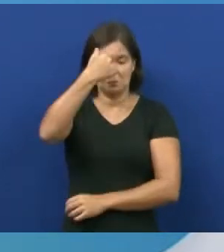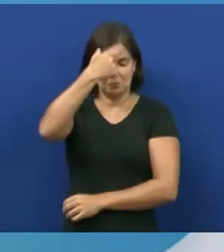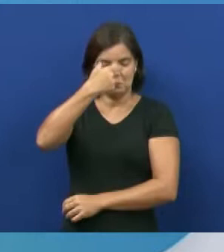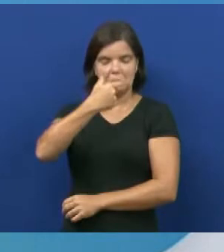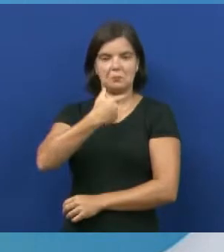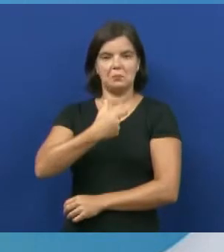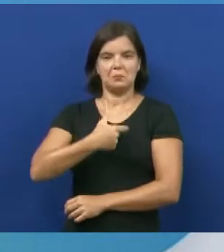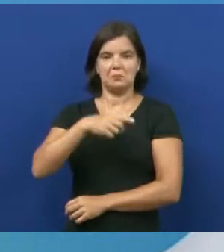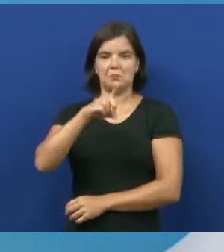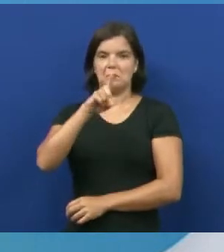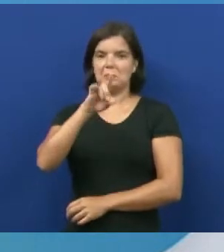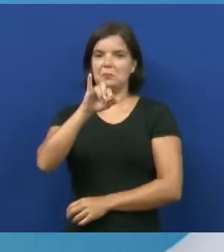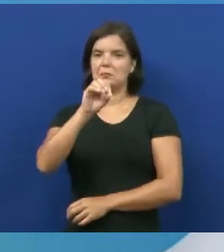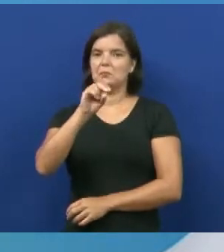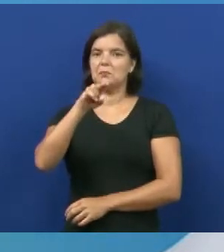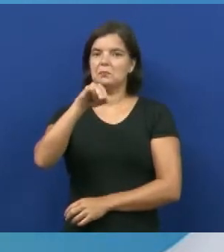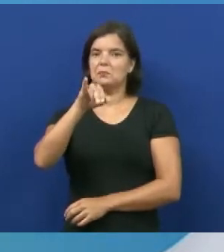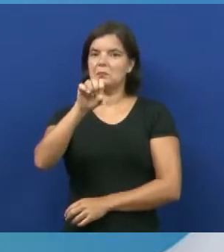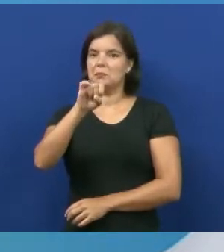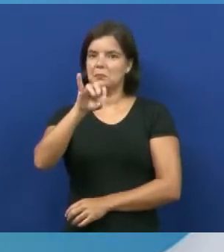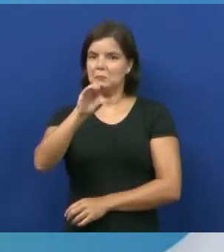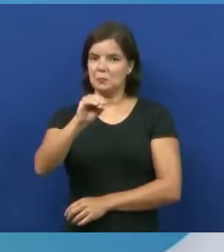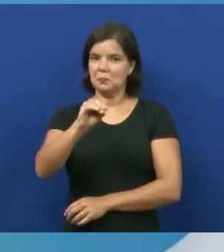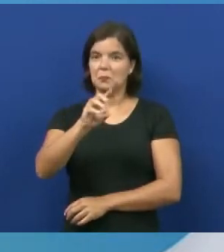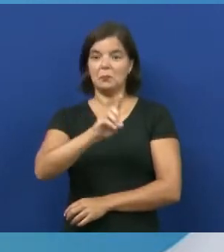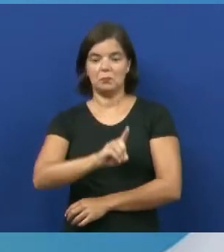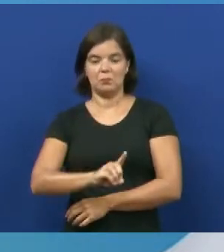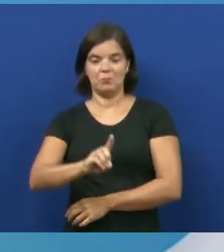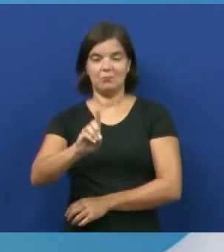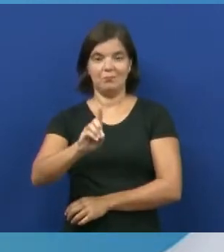sou Dionísio, o deus do teatro."